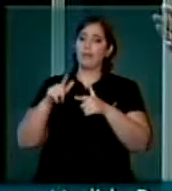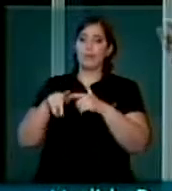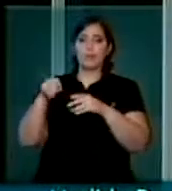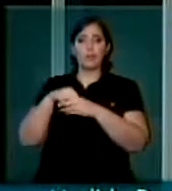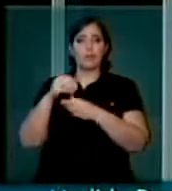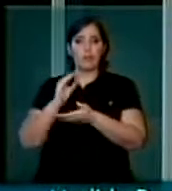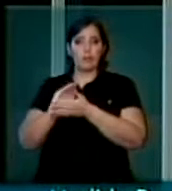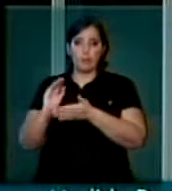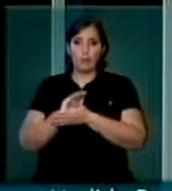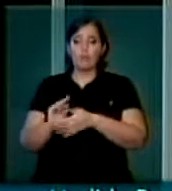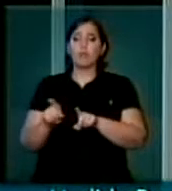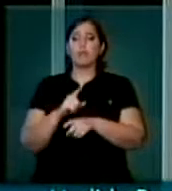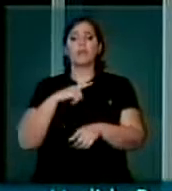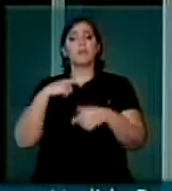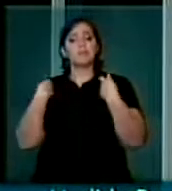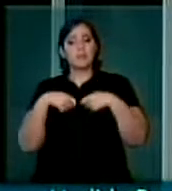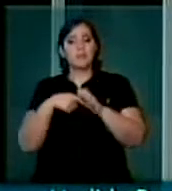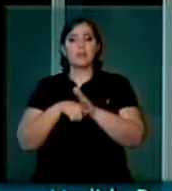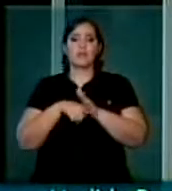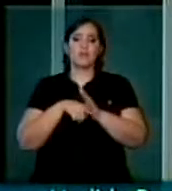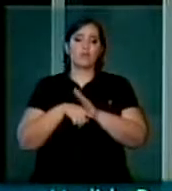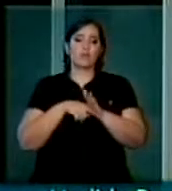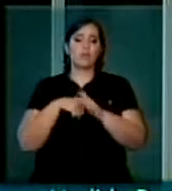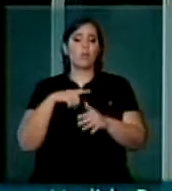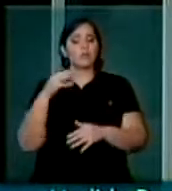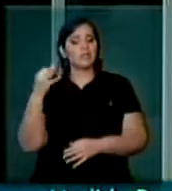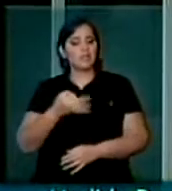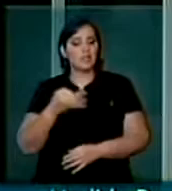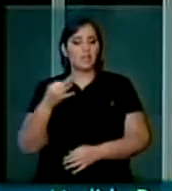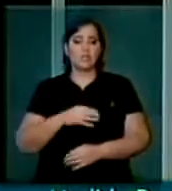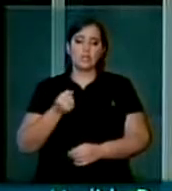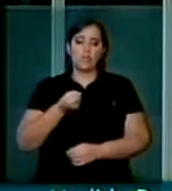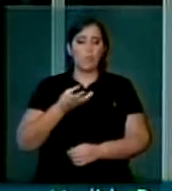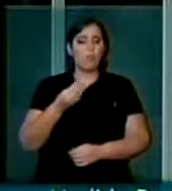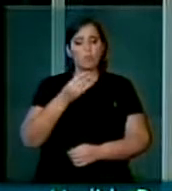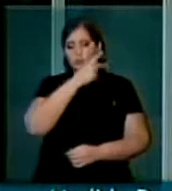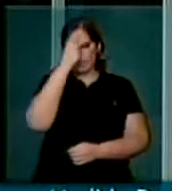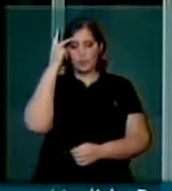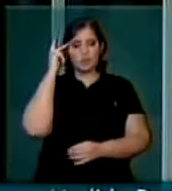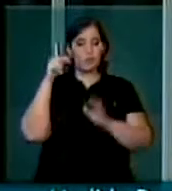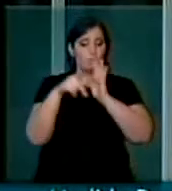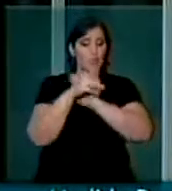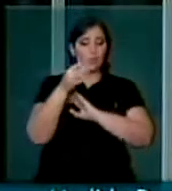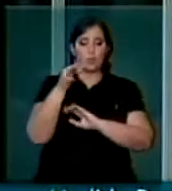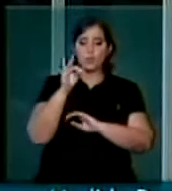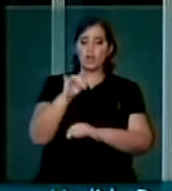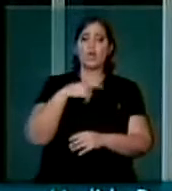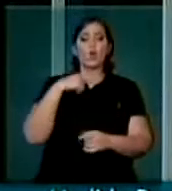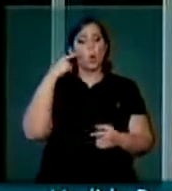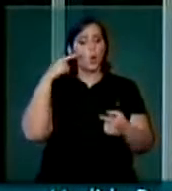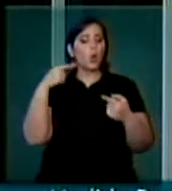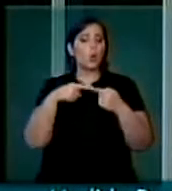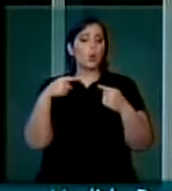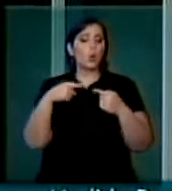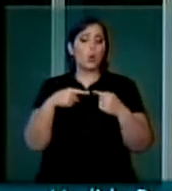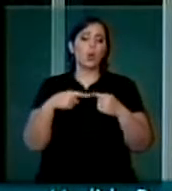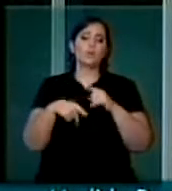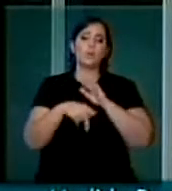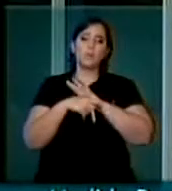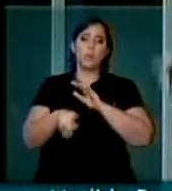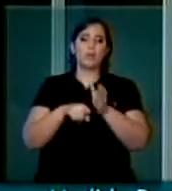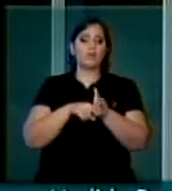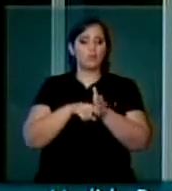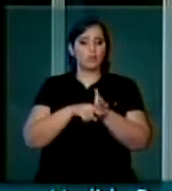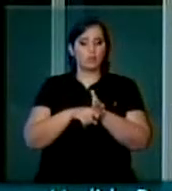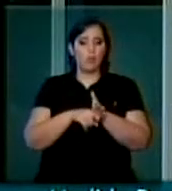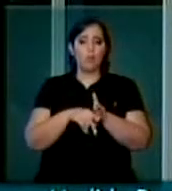de se fazer a investigação, e não tenho dúvida de que muitas pessoas do Partido dos Trabalhadores concordam com as investigações. Muitos